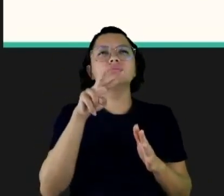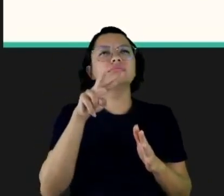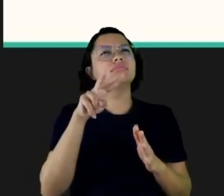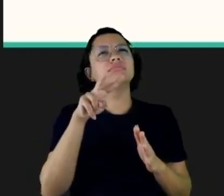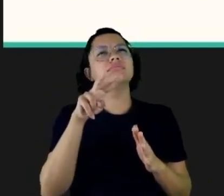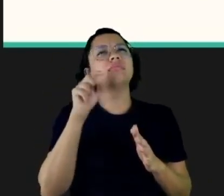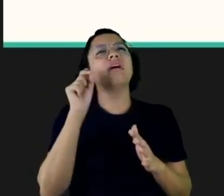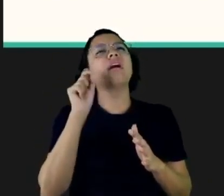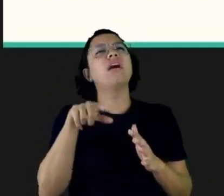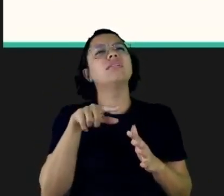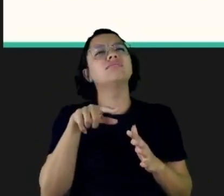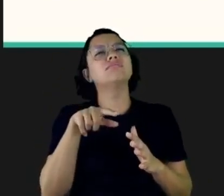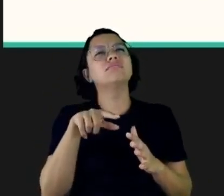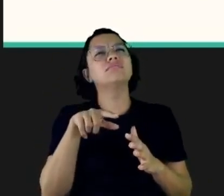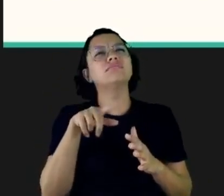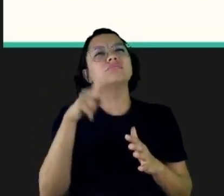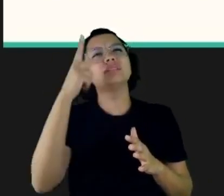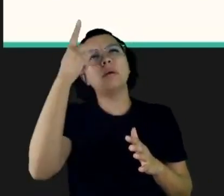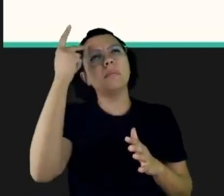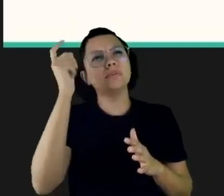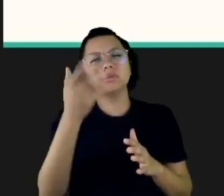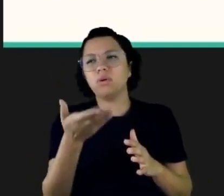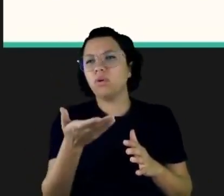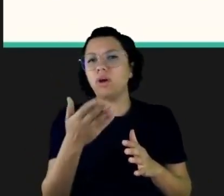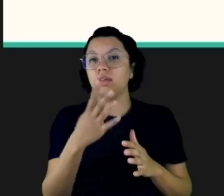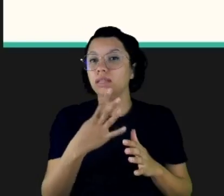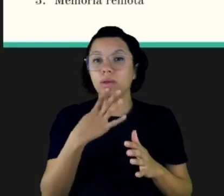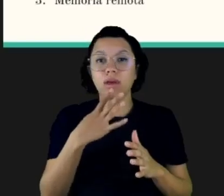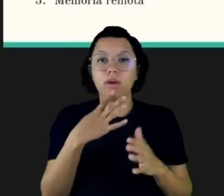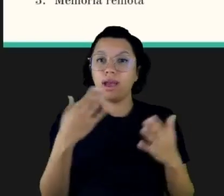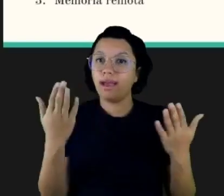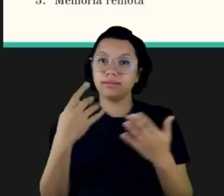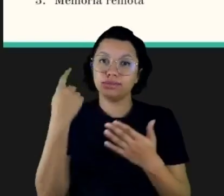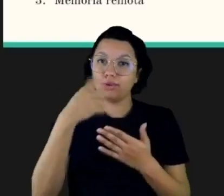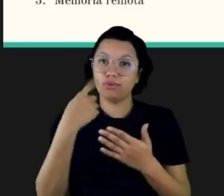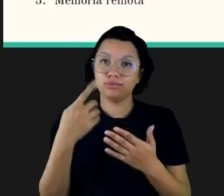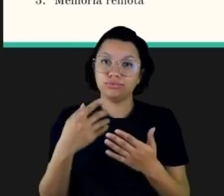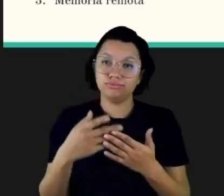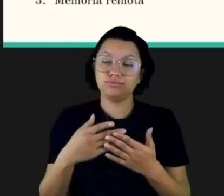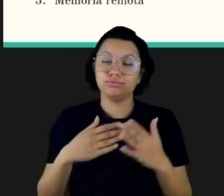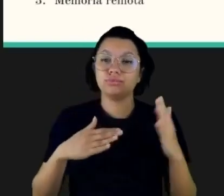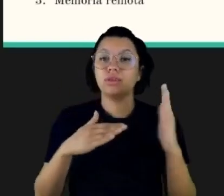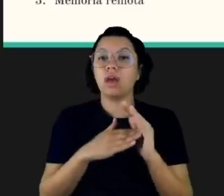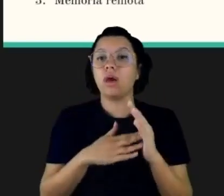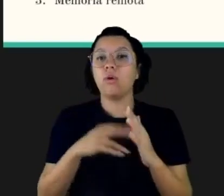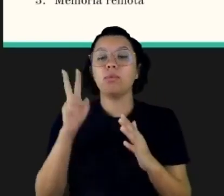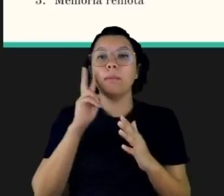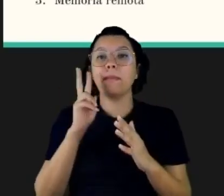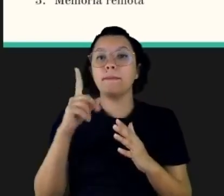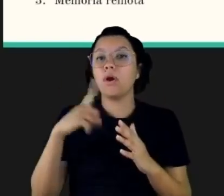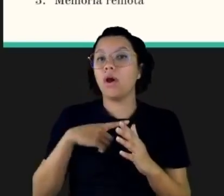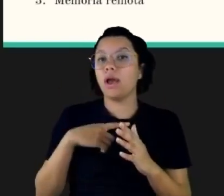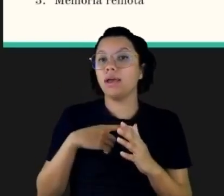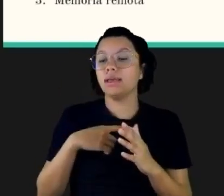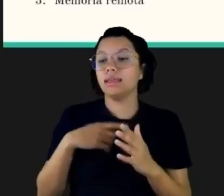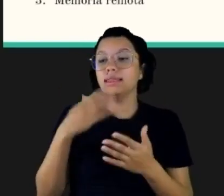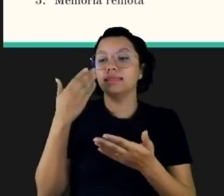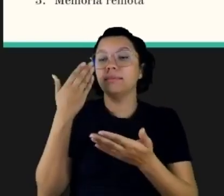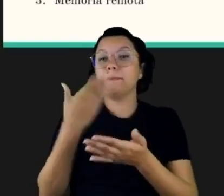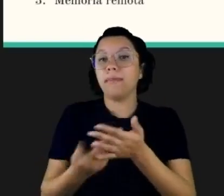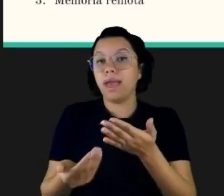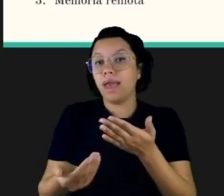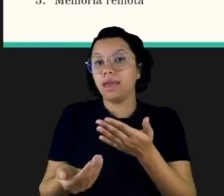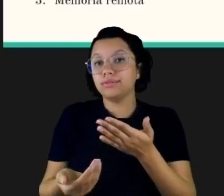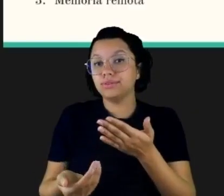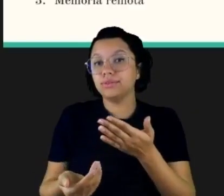pessoa. Não reconhece aquela face, né? E a última memória que ele perde é a memória remota. E a família